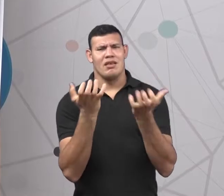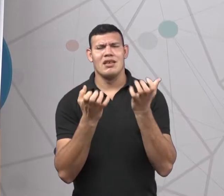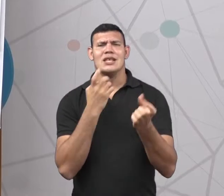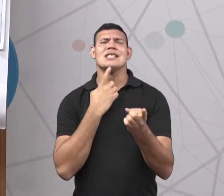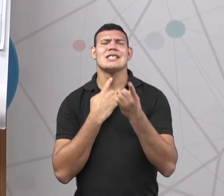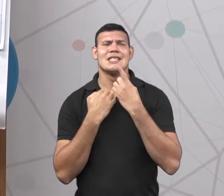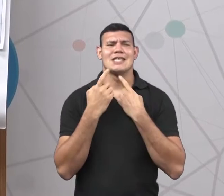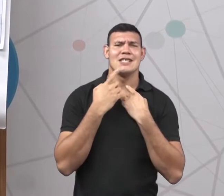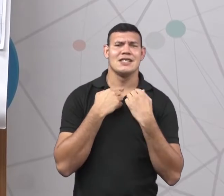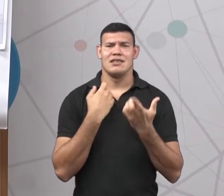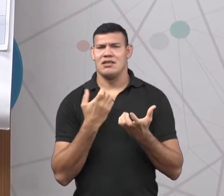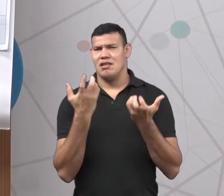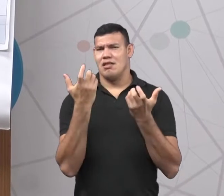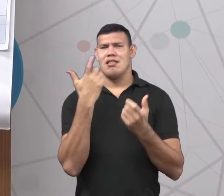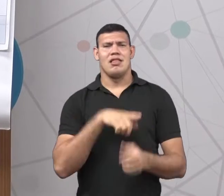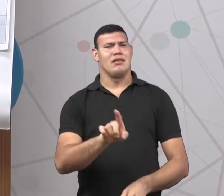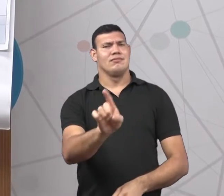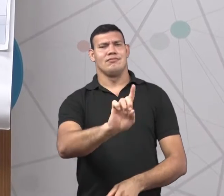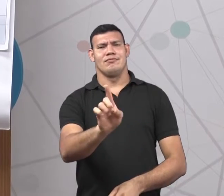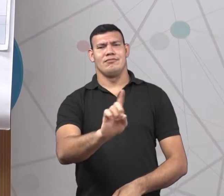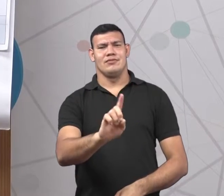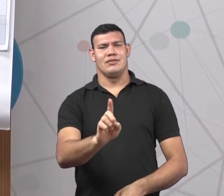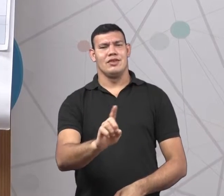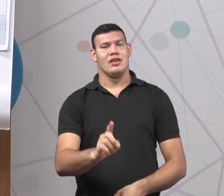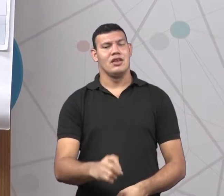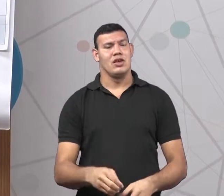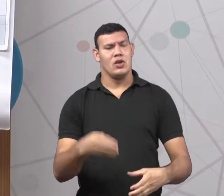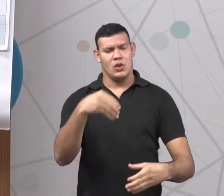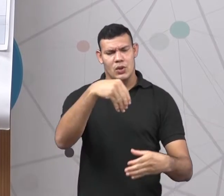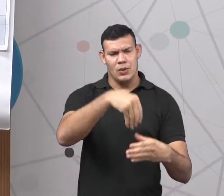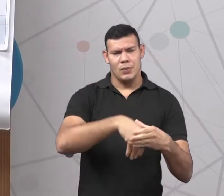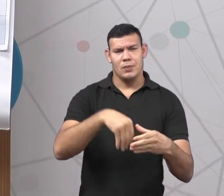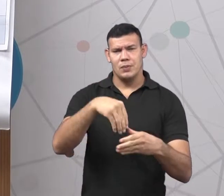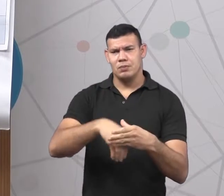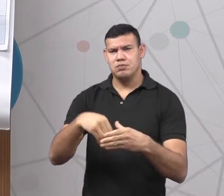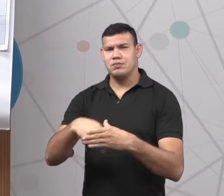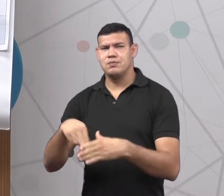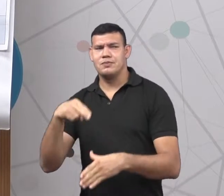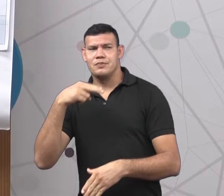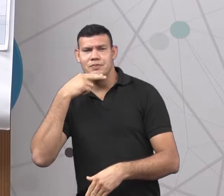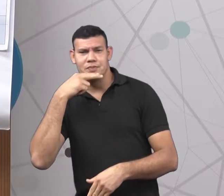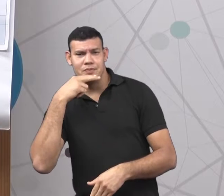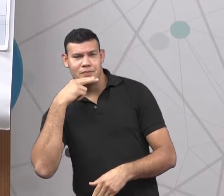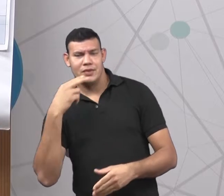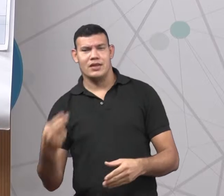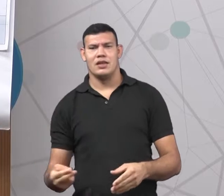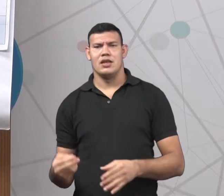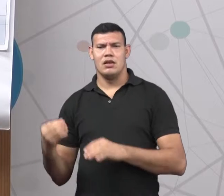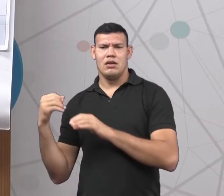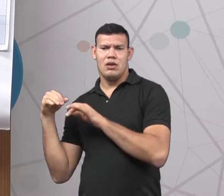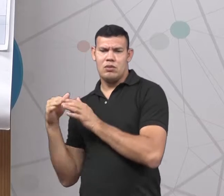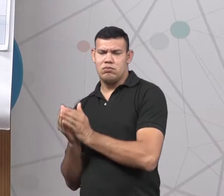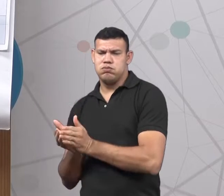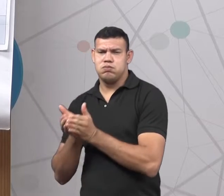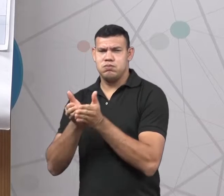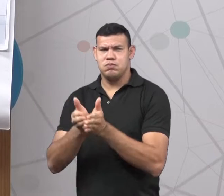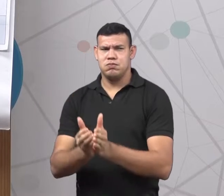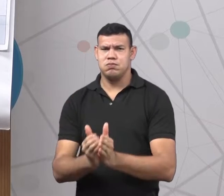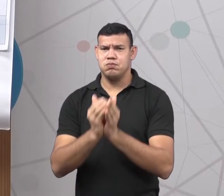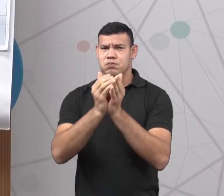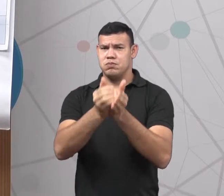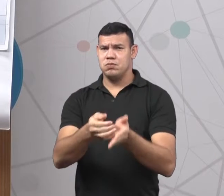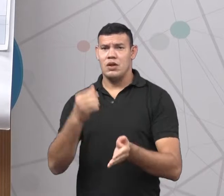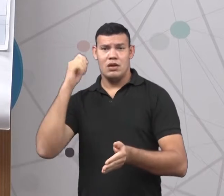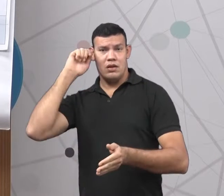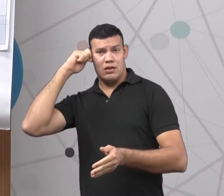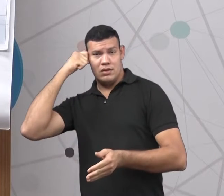não deu certo. E o que foi que aconteceu? Com o cultivo da cana-de-açúcar, eles trouxeram da África os negros